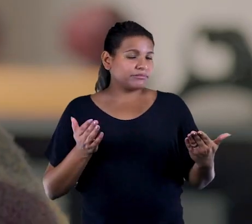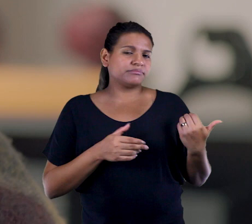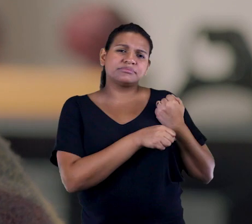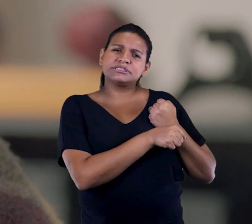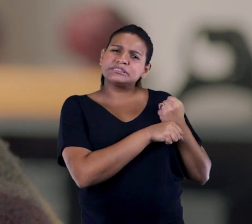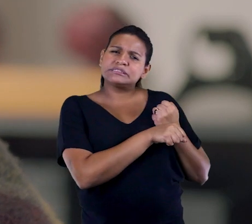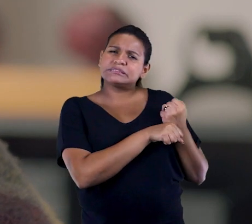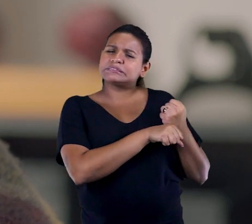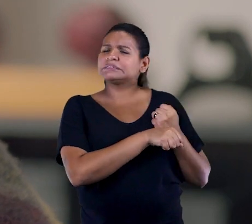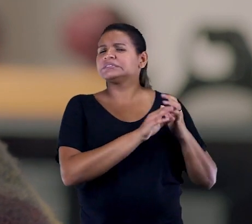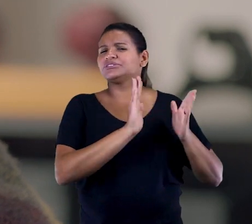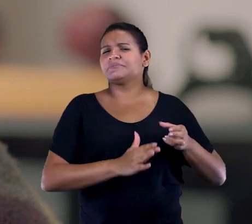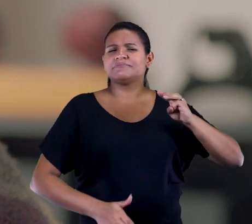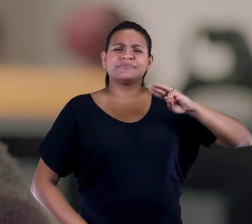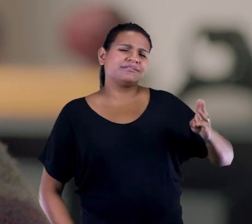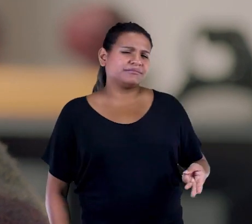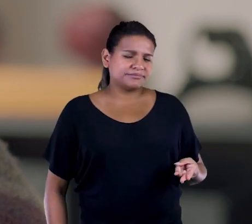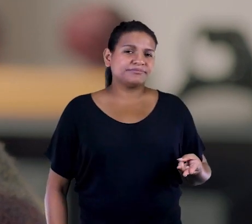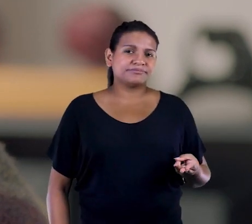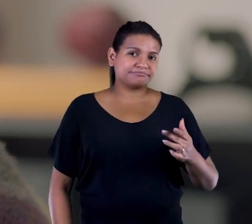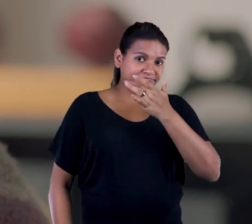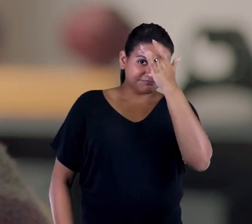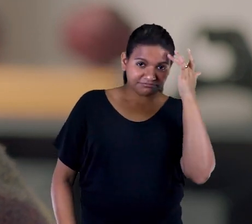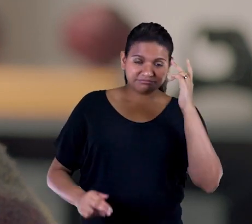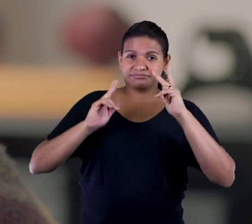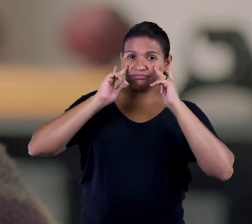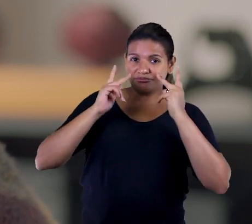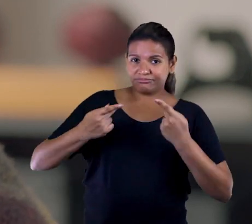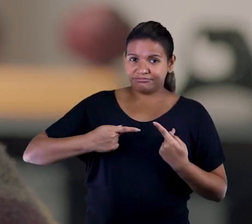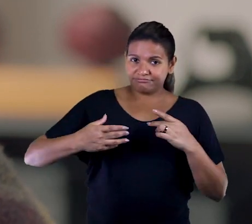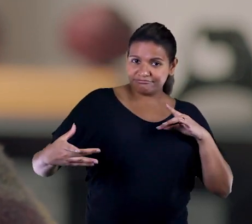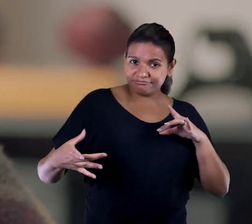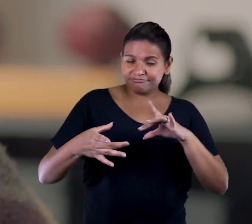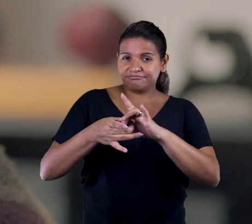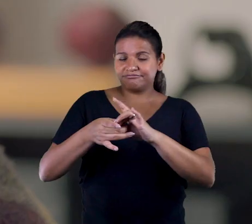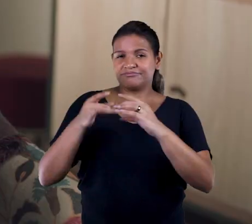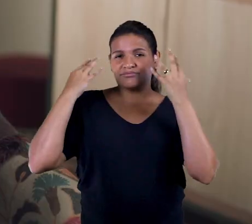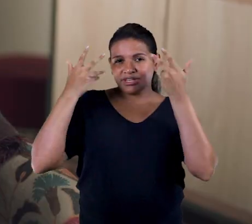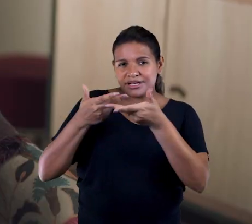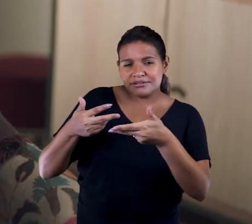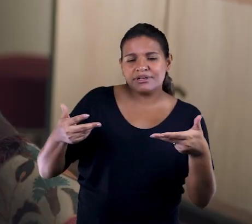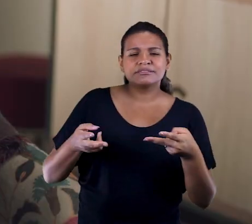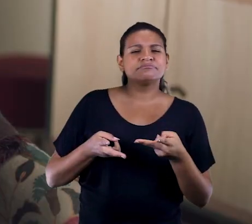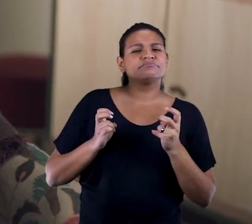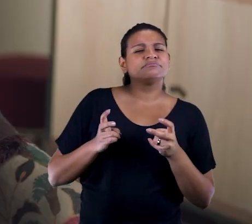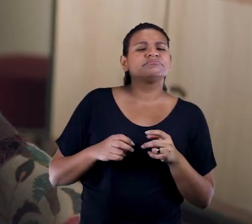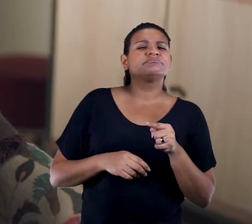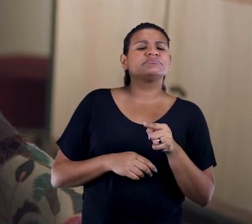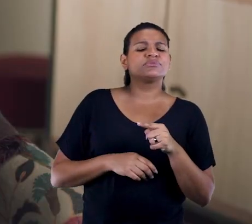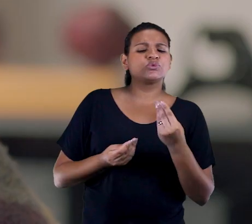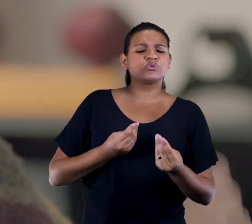ao longo de milhares e milhares de anos, aqueles seres humanos que conseguiram se vincular com os animais, interpretar os